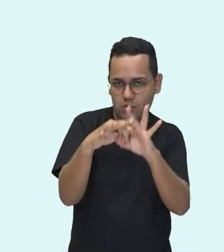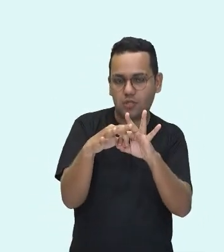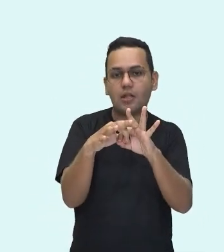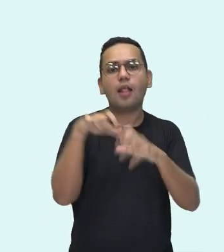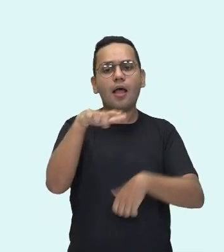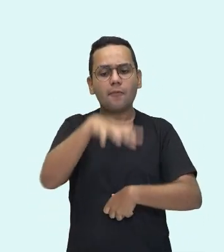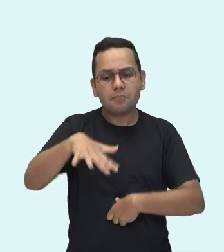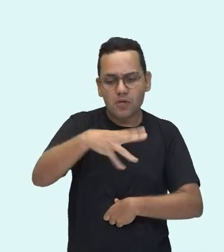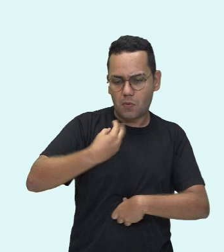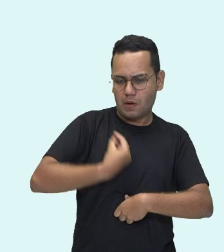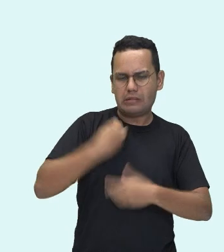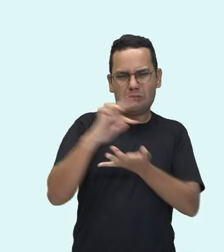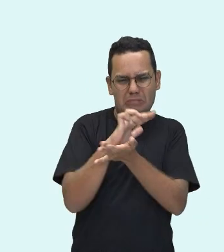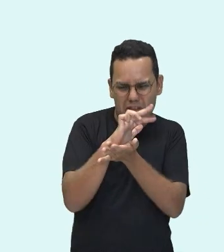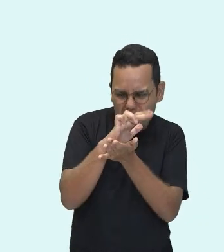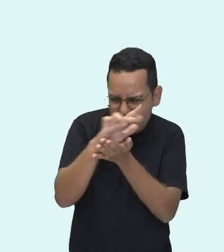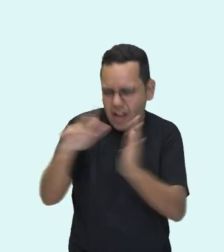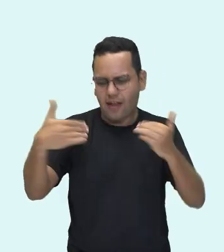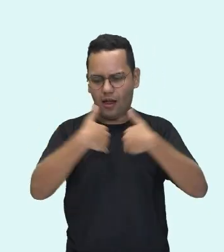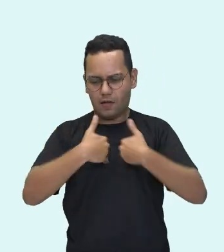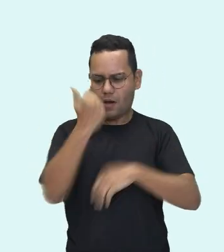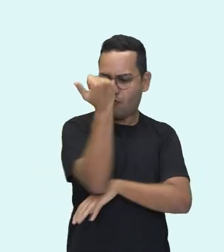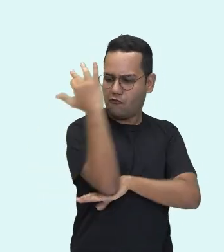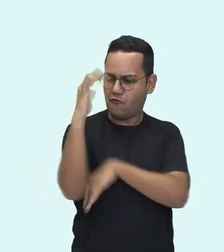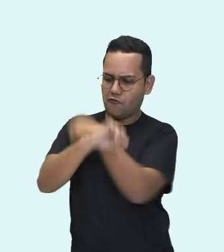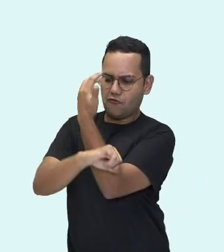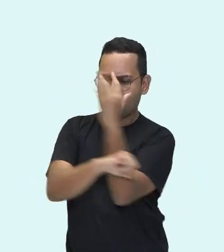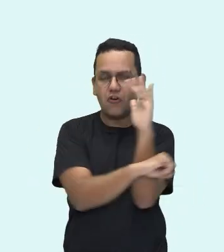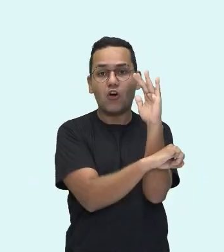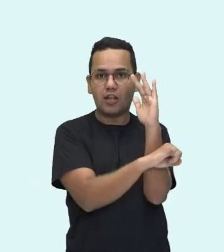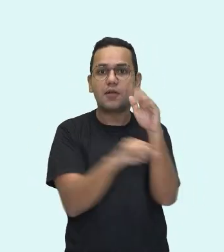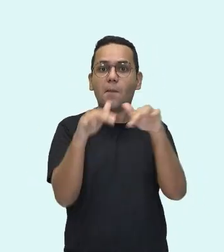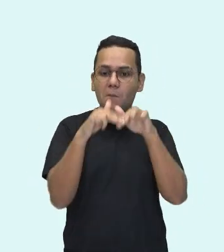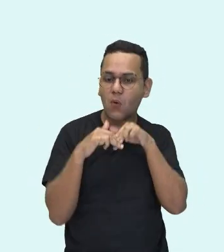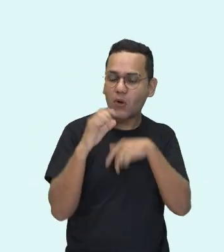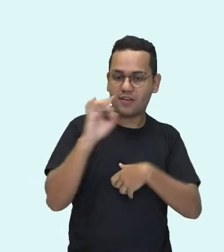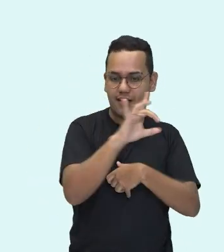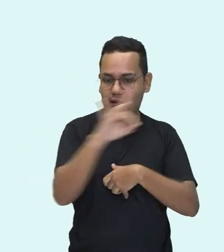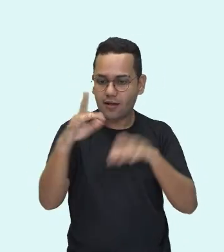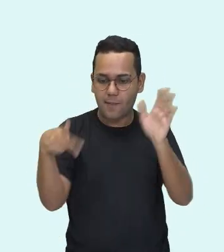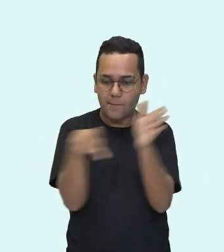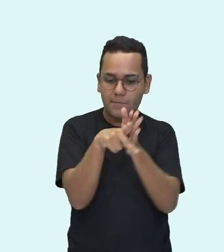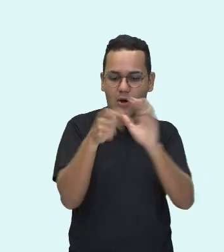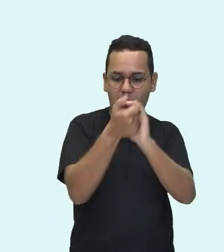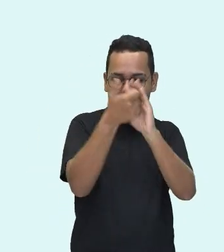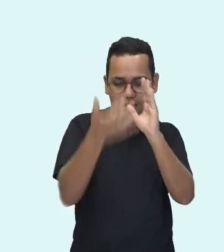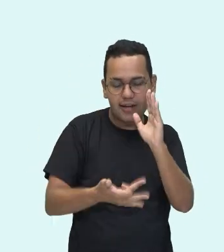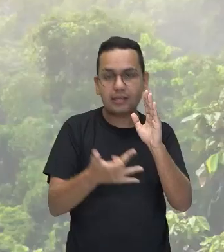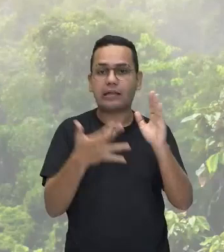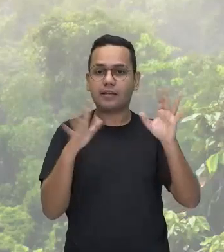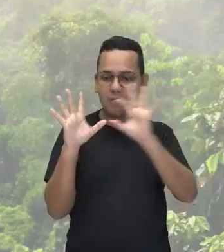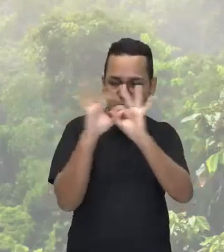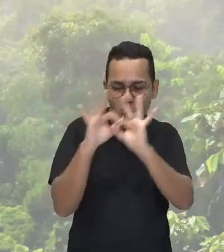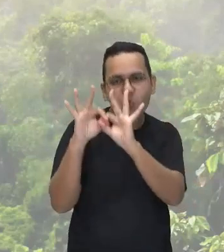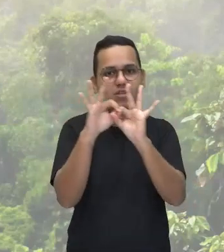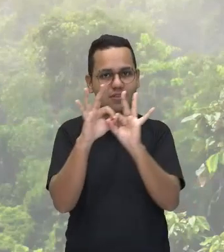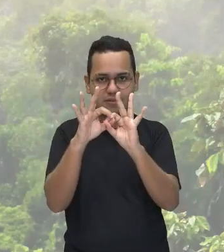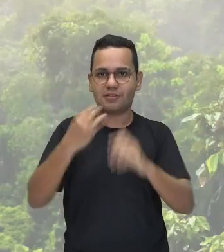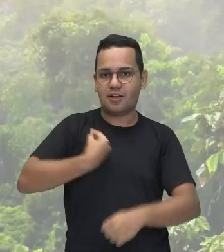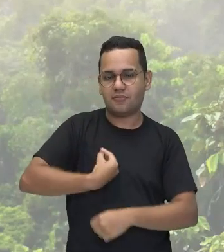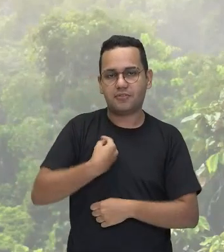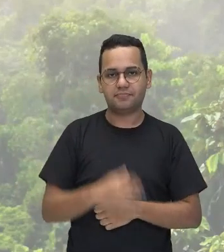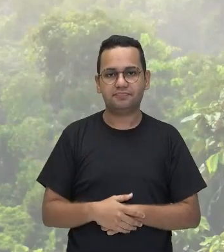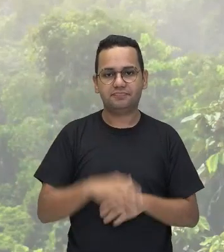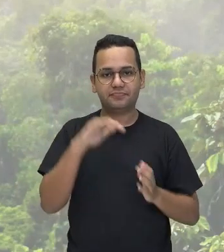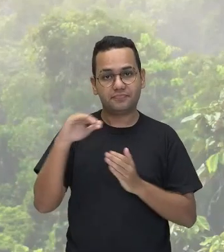uma biodiversidade incomparável com características únicas que moldam sua rica teia de vida.